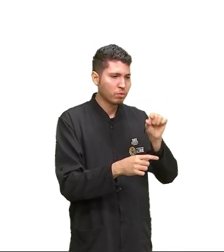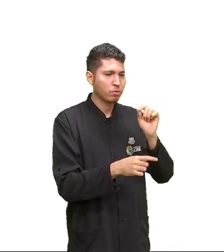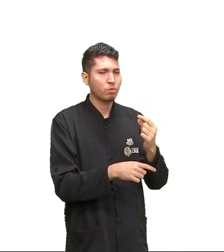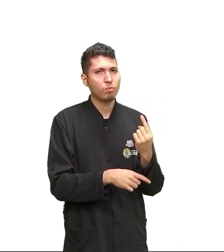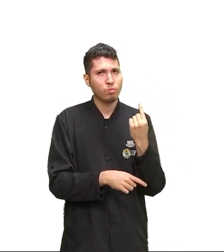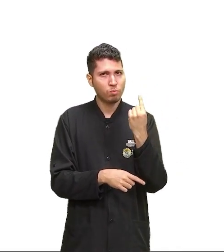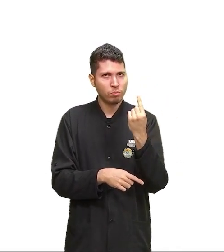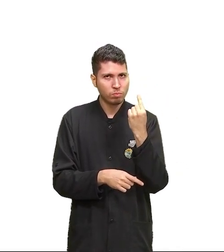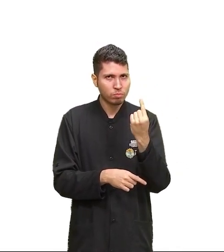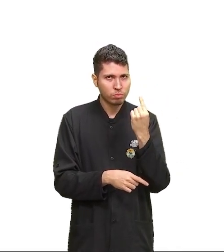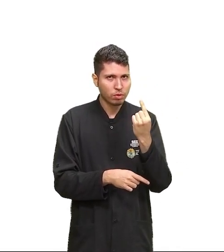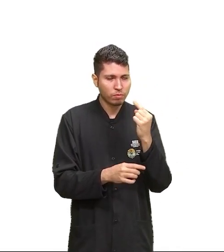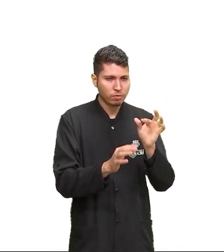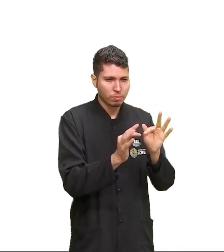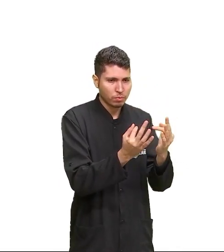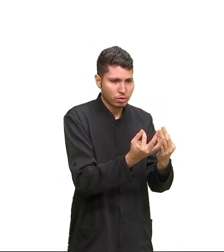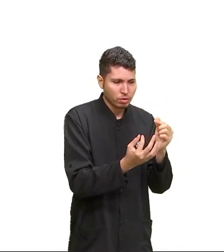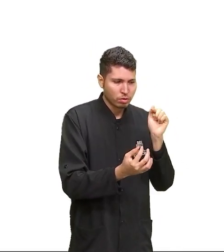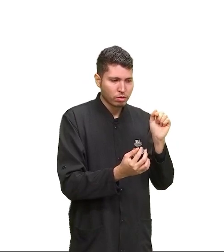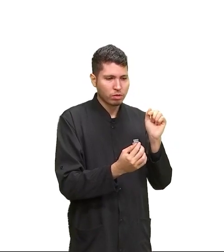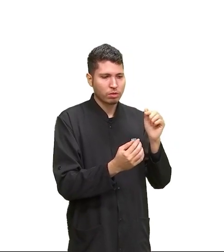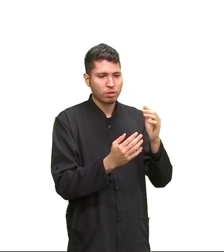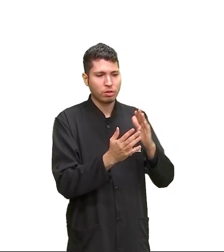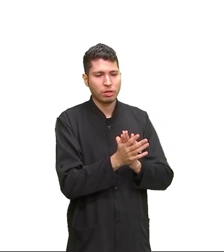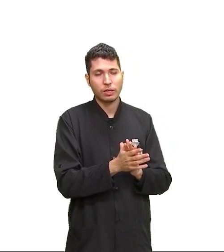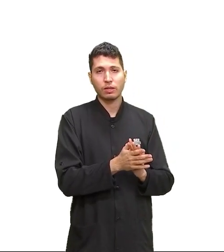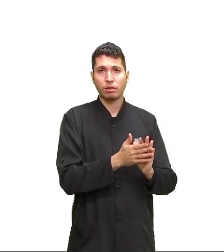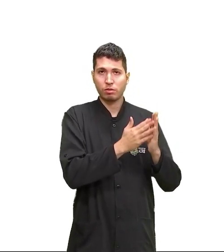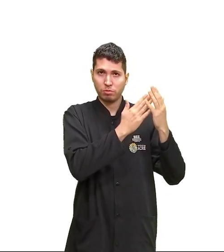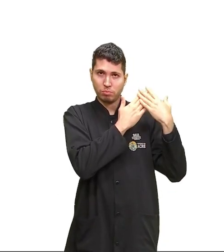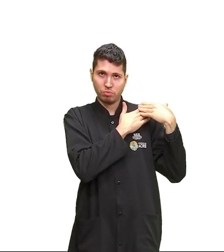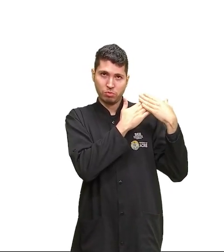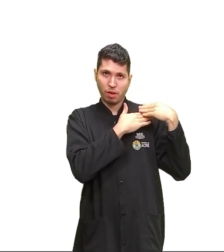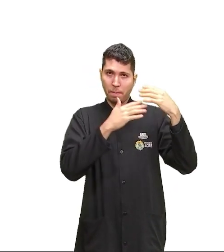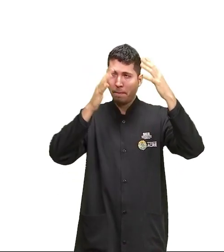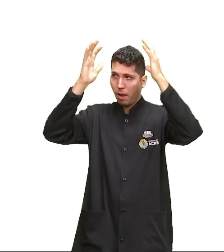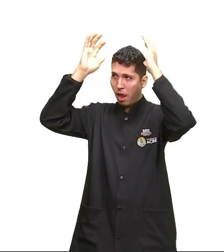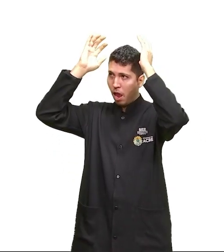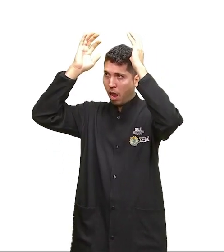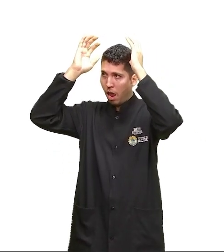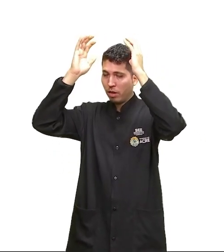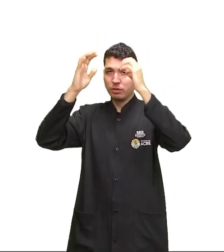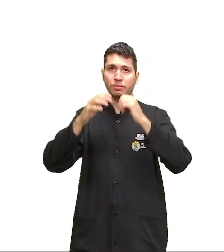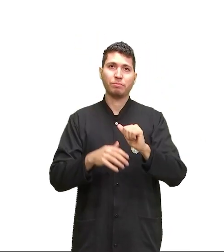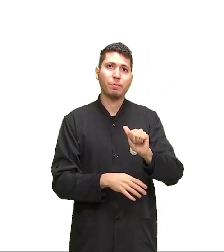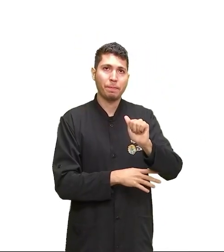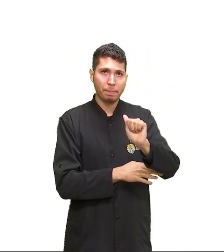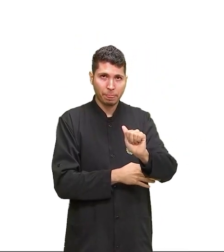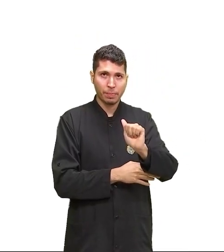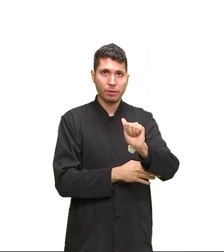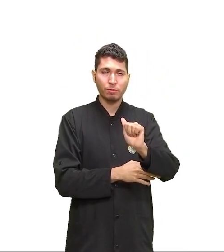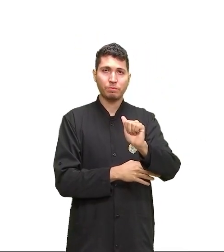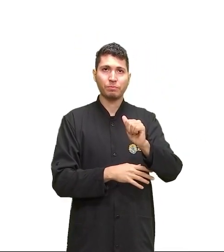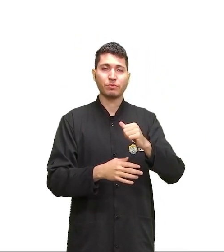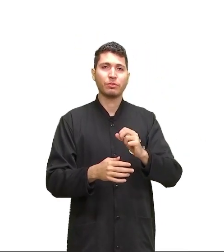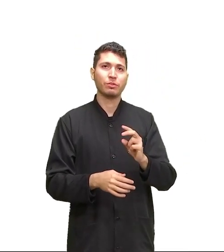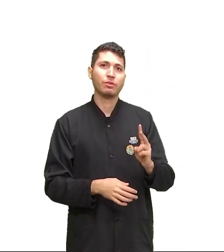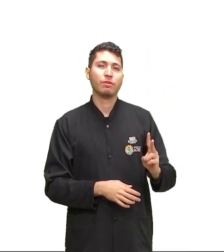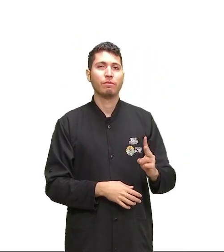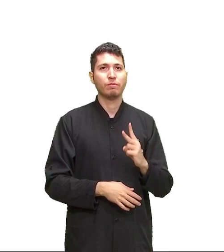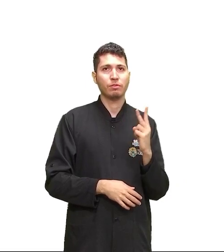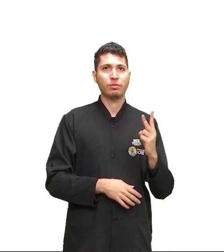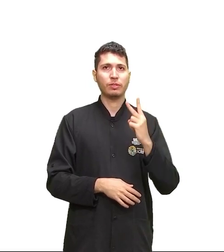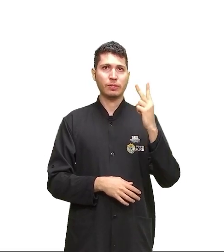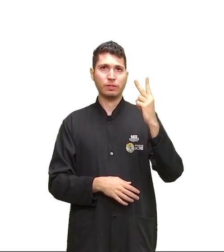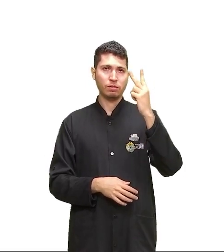diz o texto, essa tarefa repugnante? Vamos lá. Letra A. Havia uma valorização do trabalho braçal?